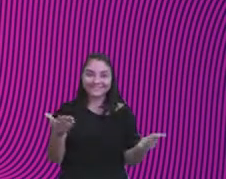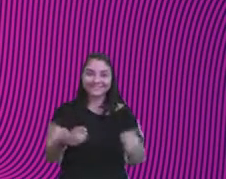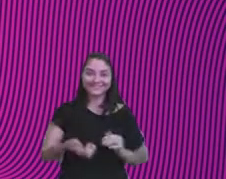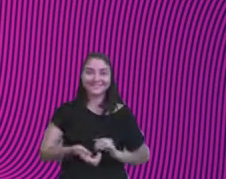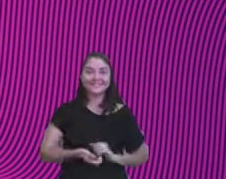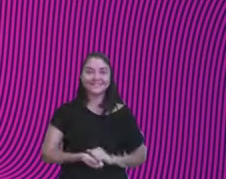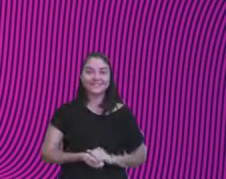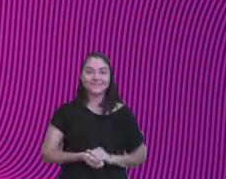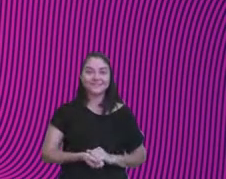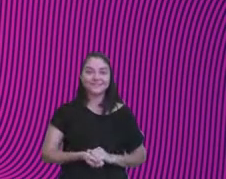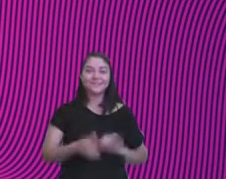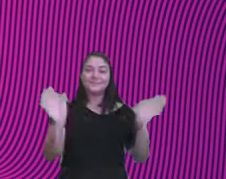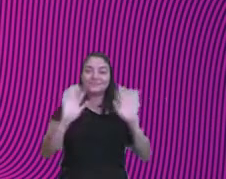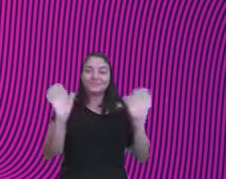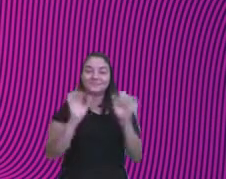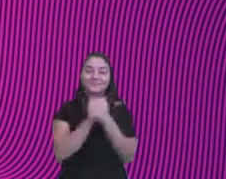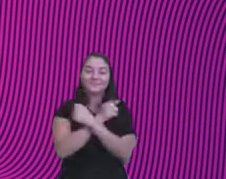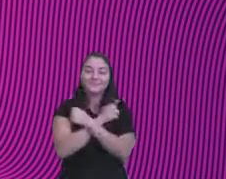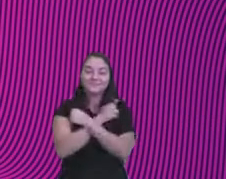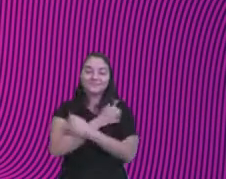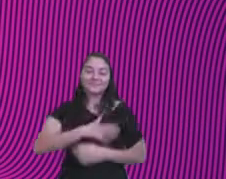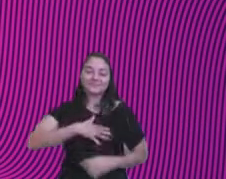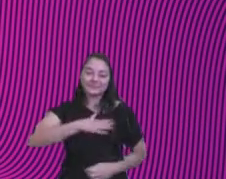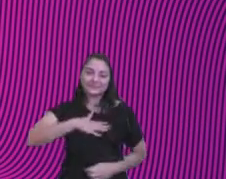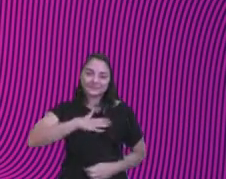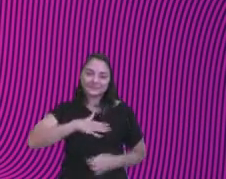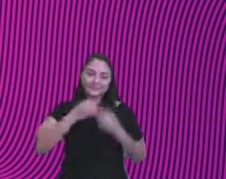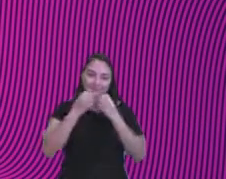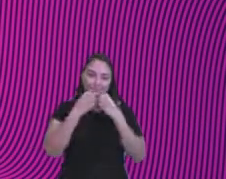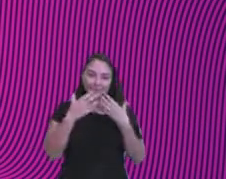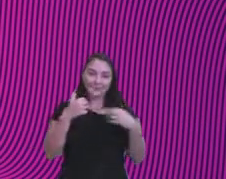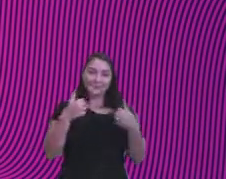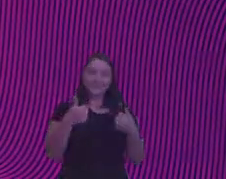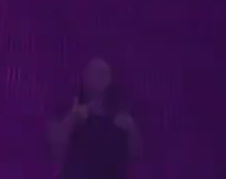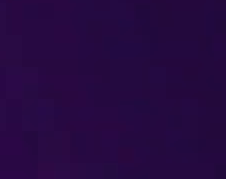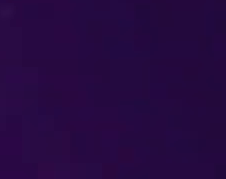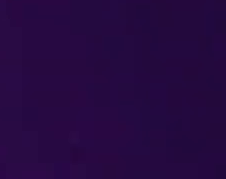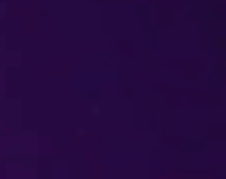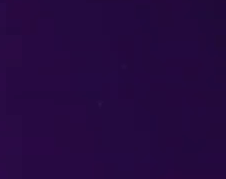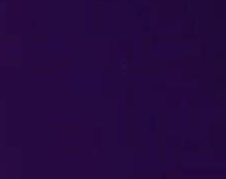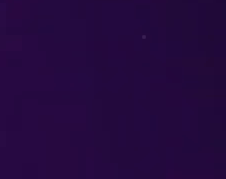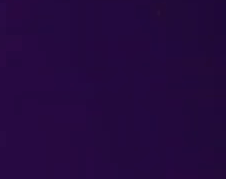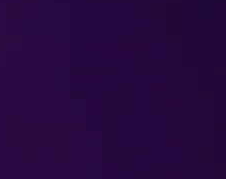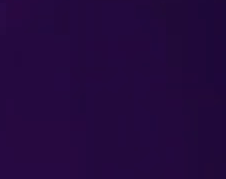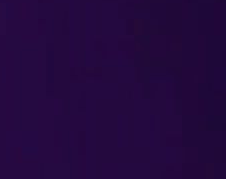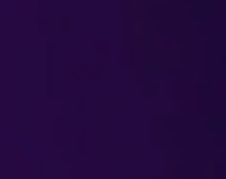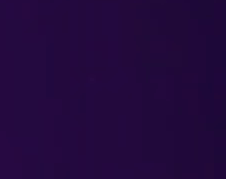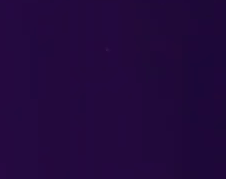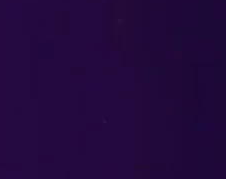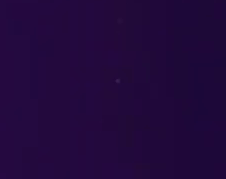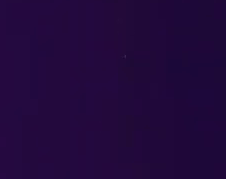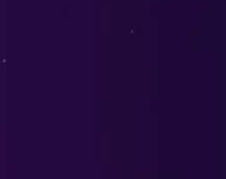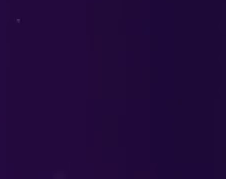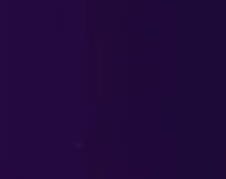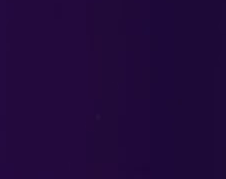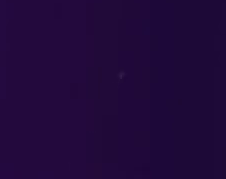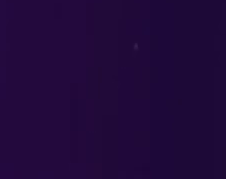Um grande abraço. Foi um prazer. Bom dia. Bom dia.